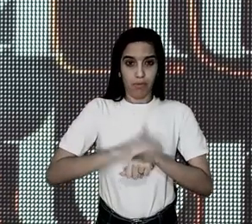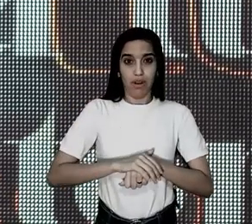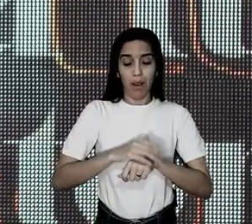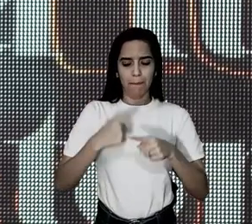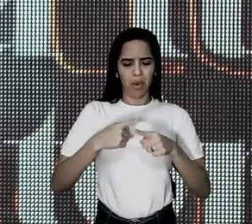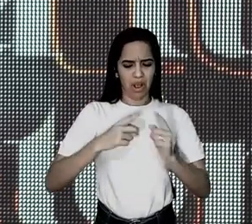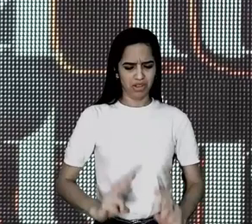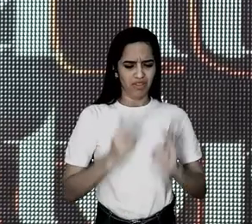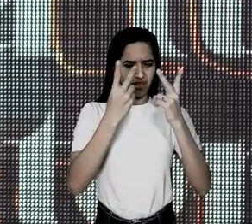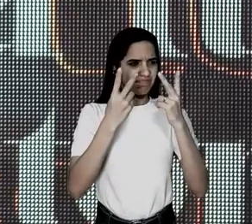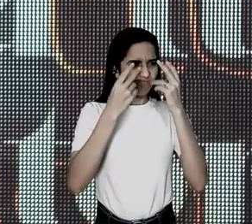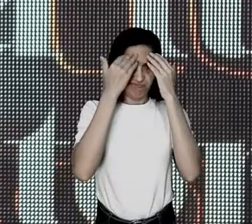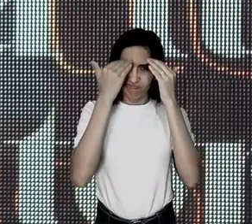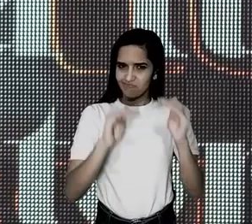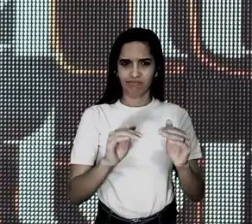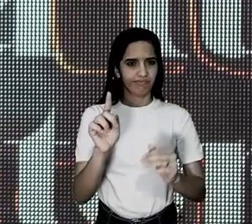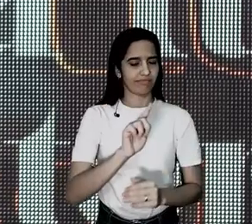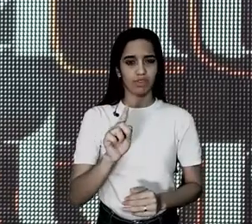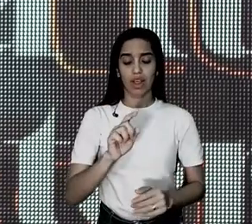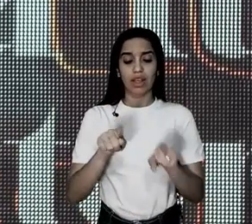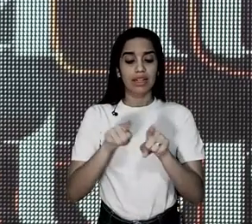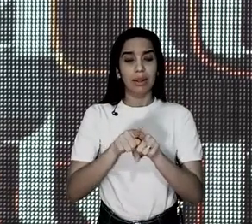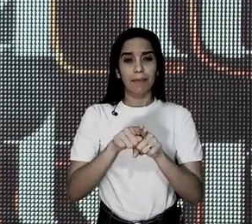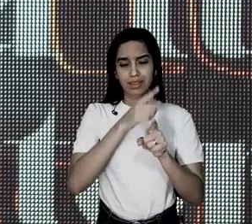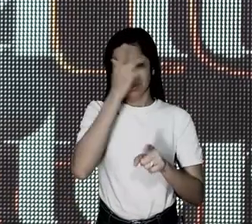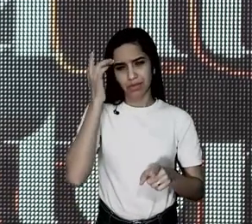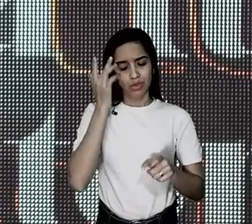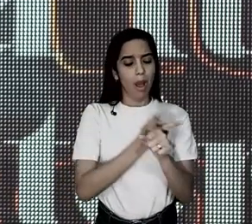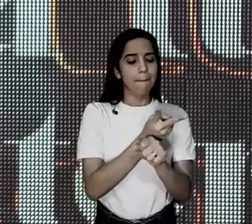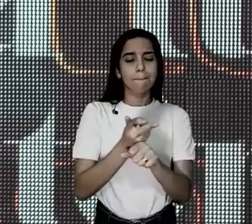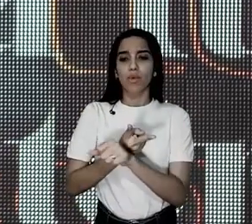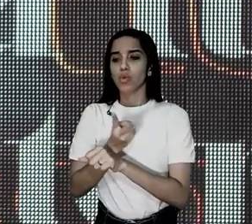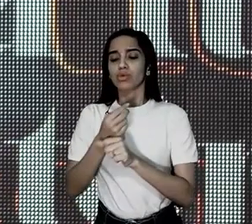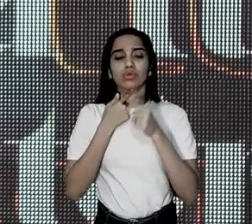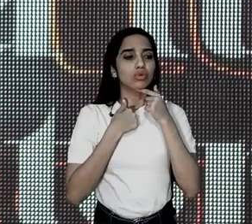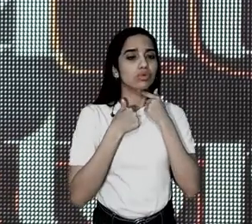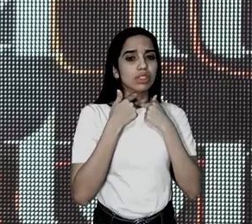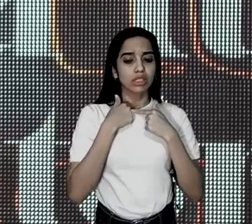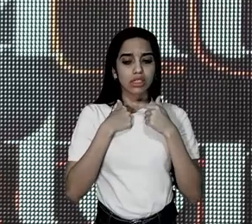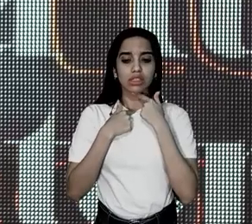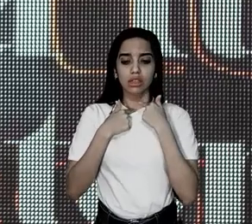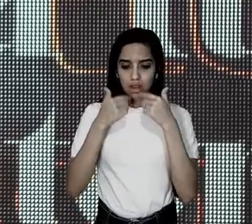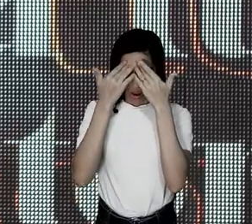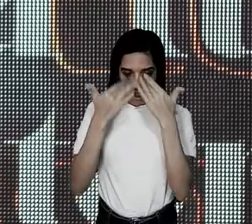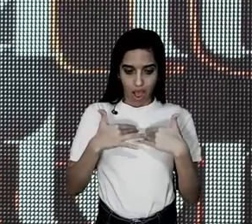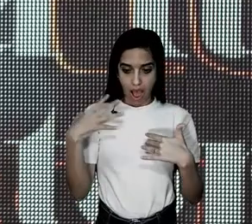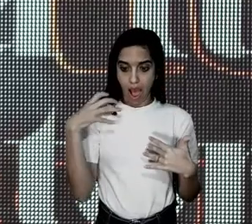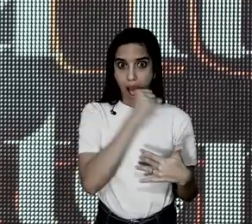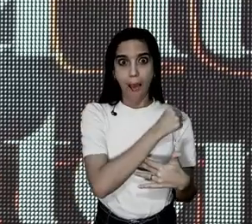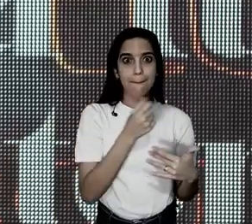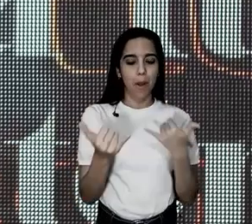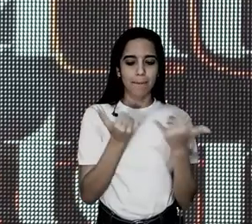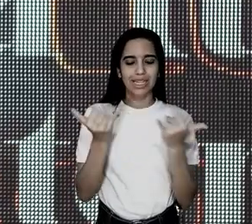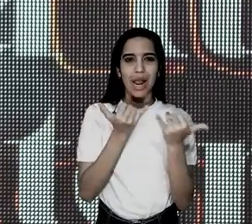perdidos, os princípios têm sido trocados e as pessoas buscam satisfações rápidas, como num fast